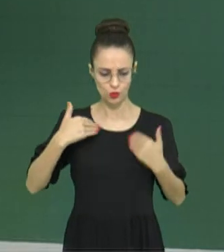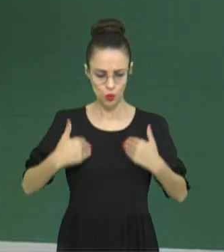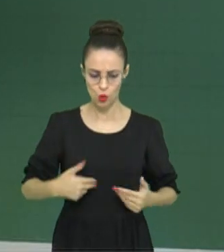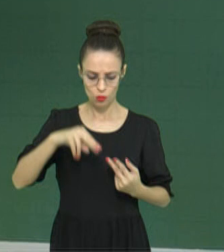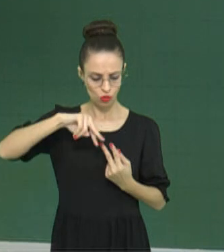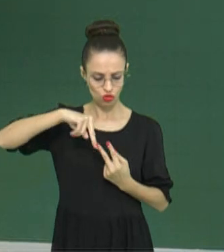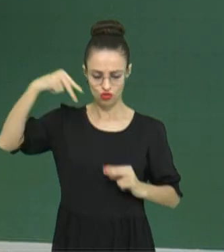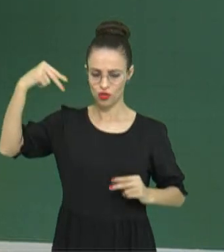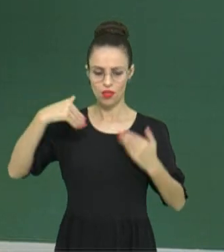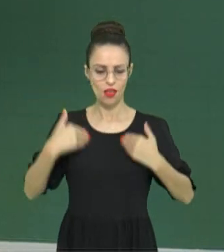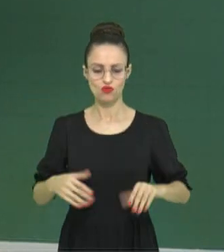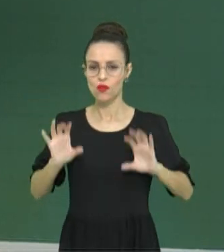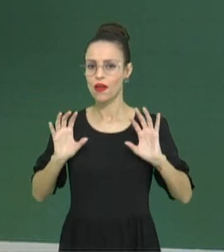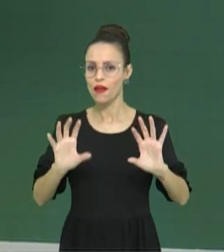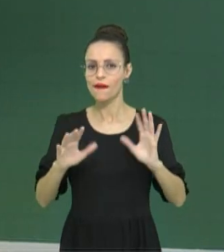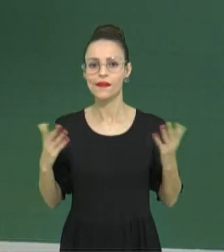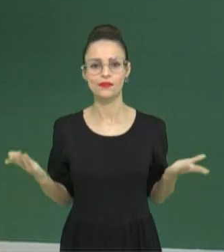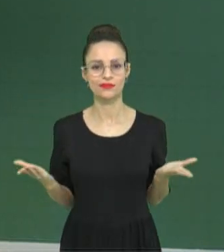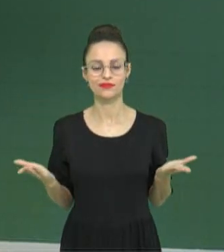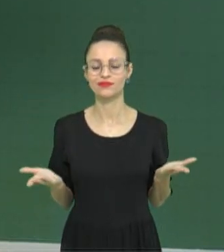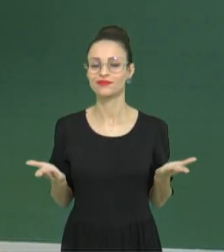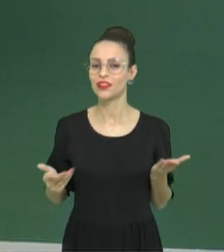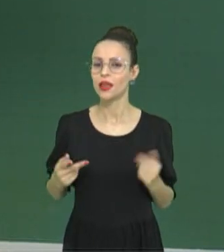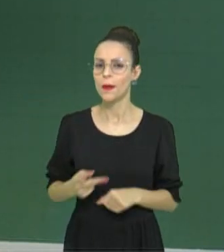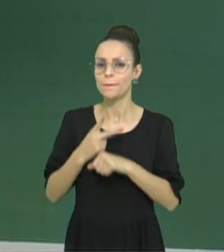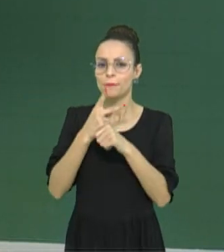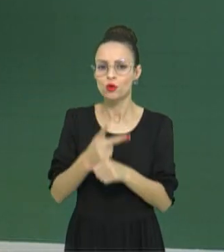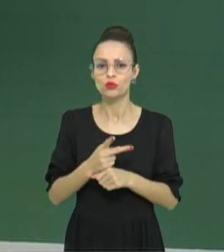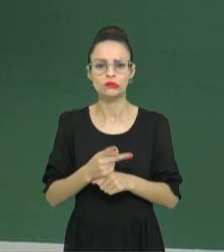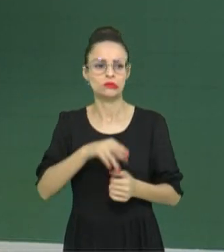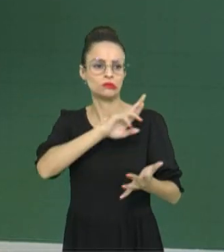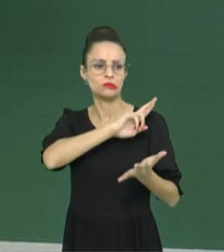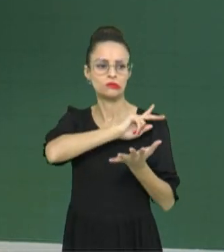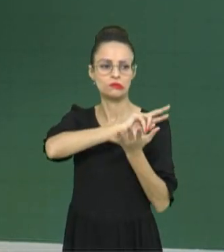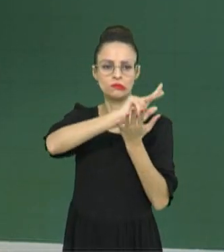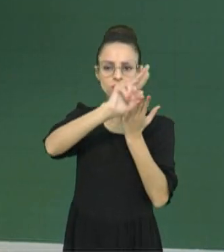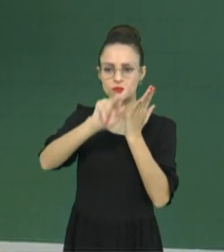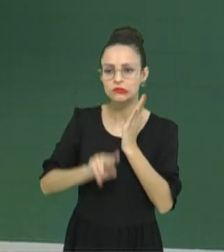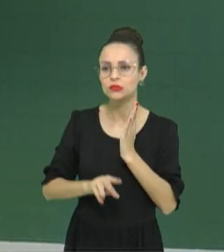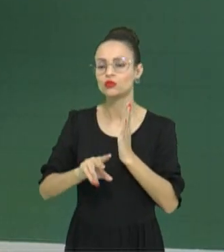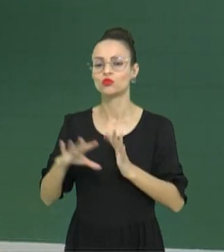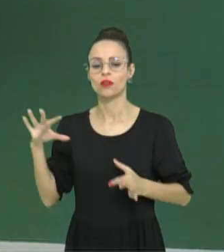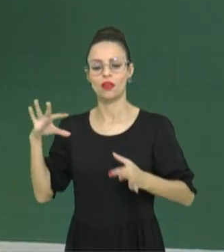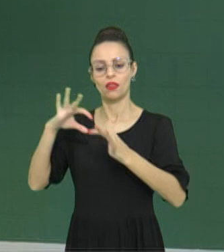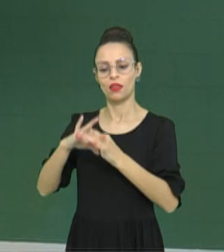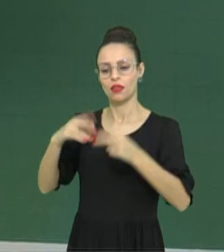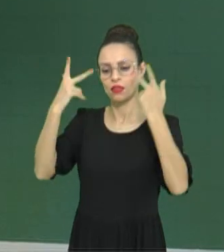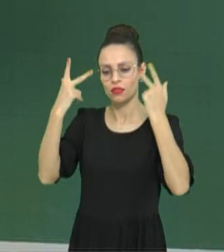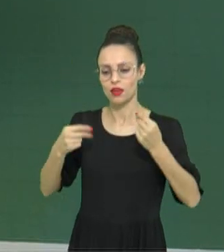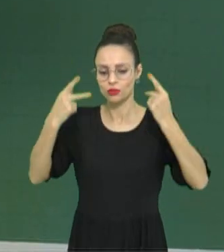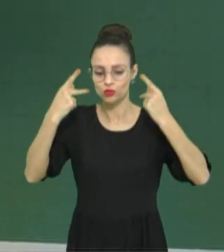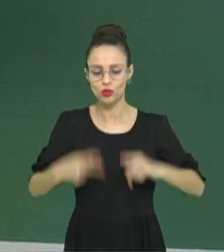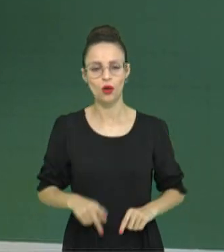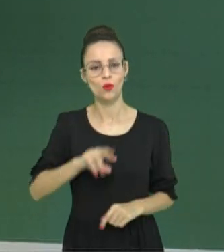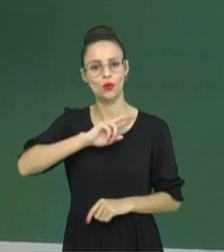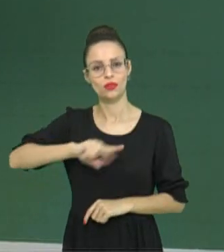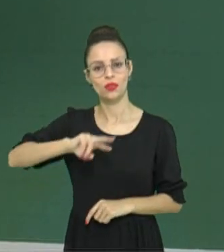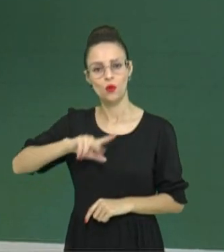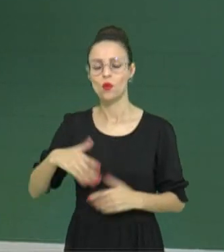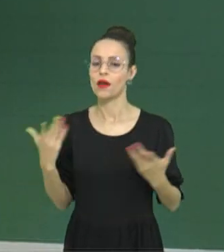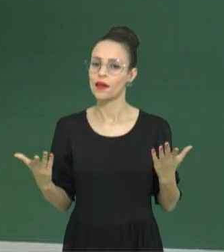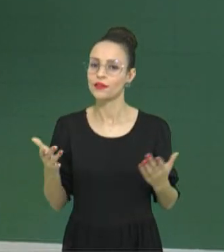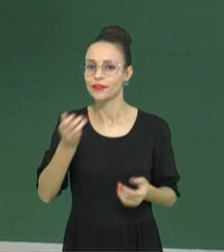não proporciona aquilo. E aí a gente busca recursos que estão além daquilo que é natural, né? Que seria uma